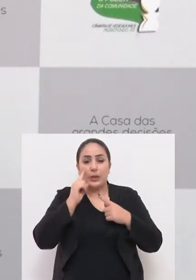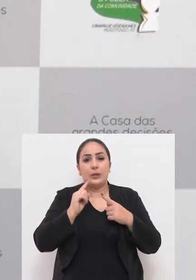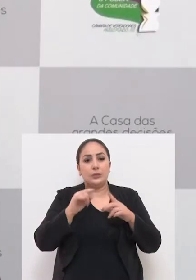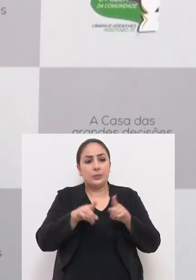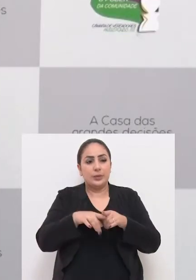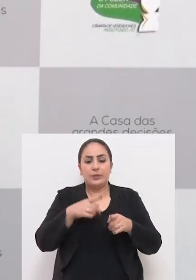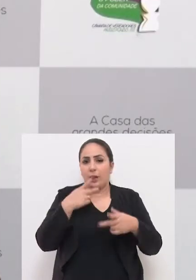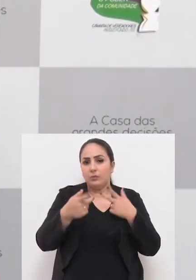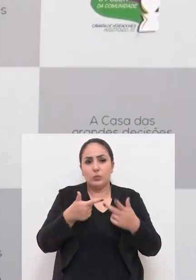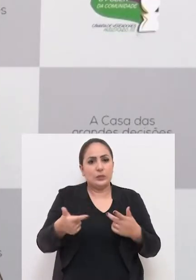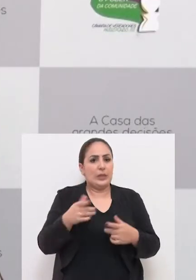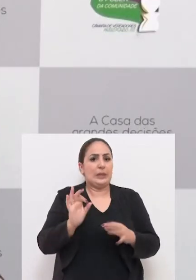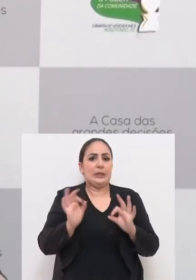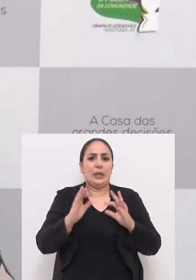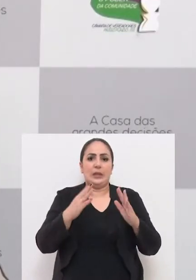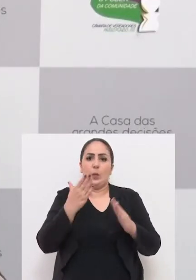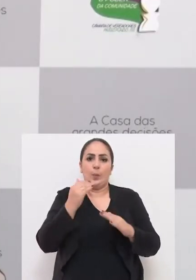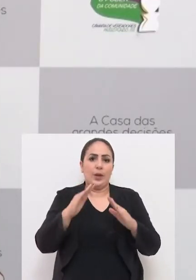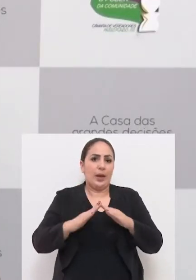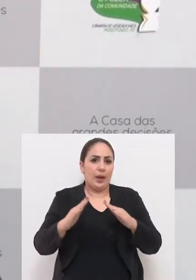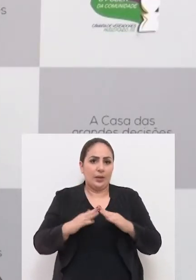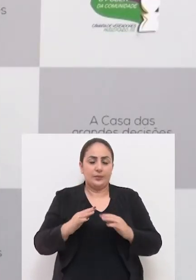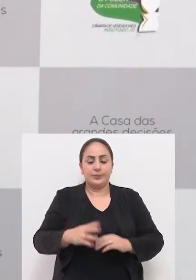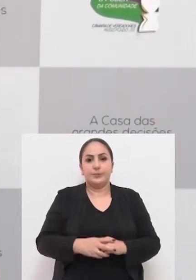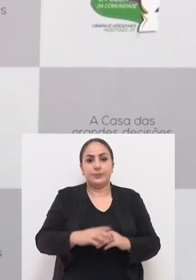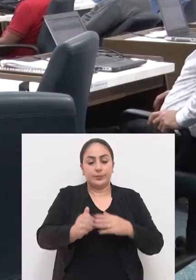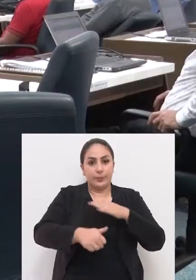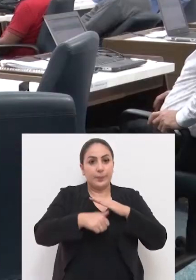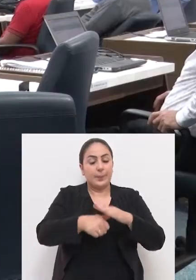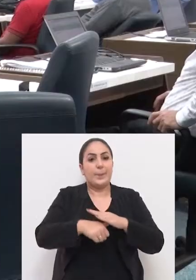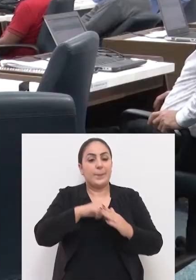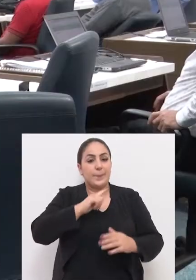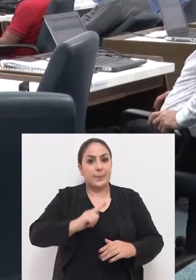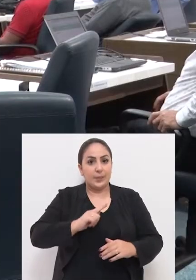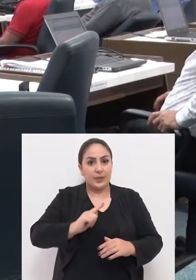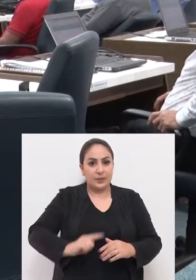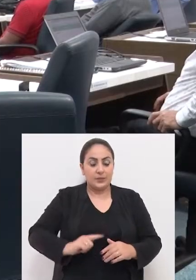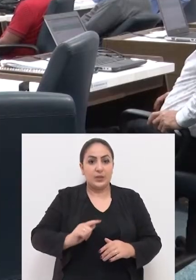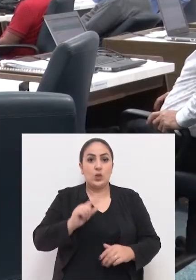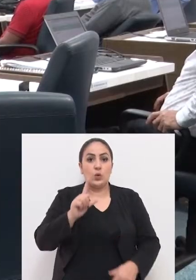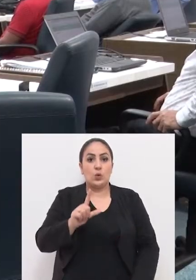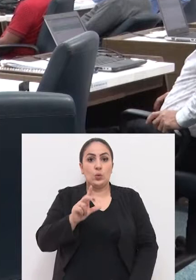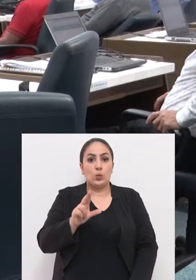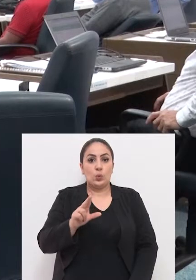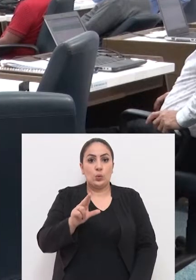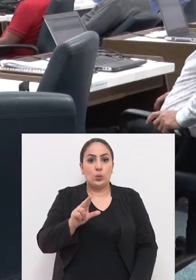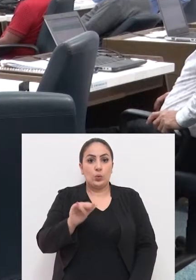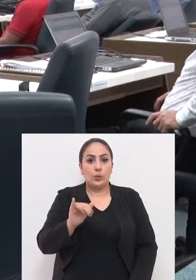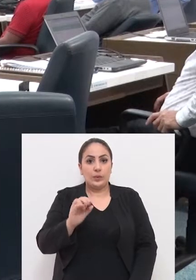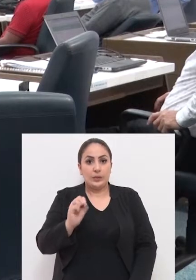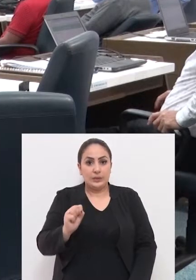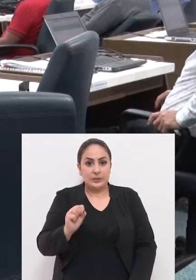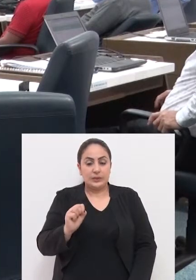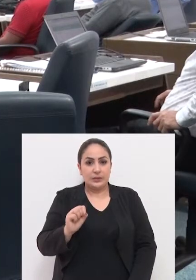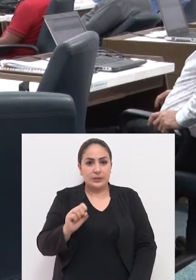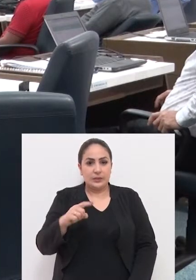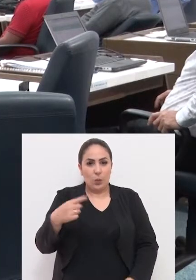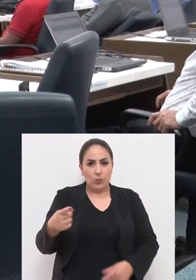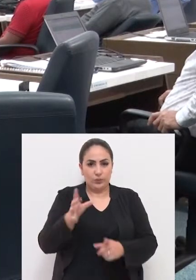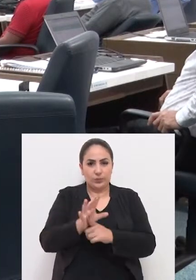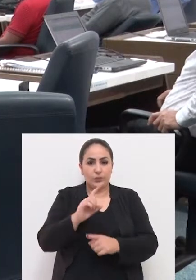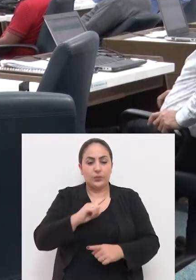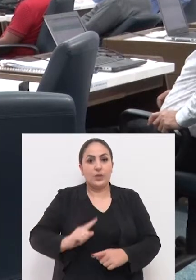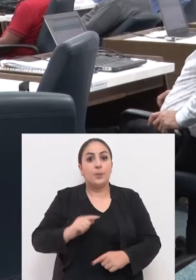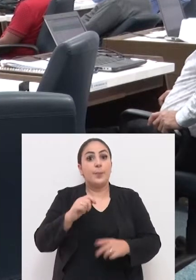ligam também chorando que não tem nada para comer em casa. O líder da oposição na Câmara, Luiz Miguel Chais,